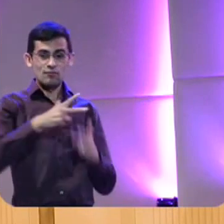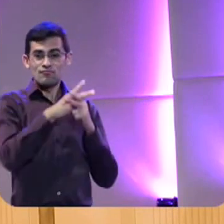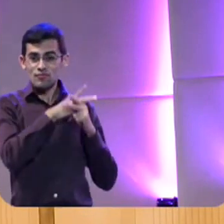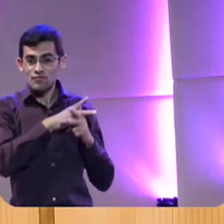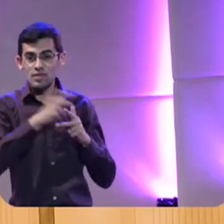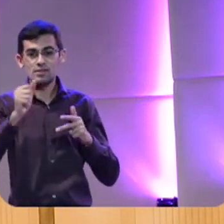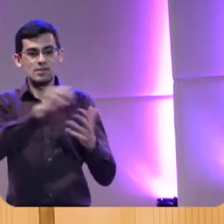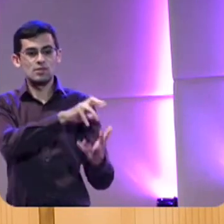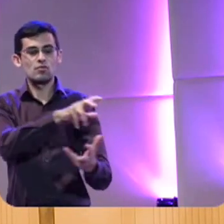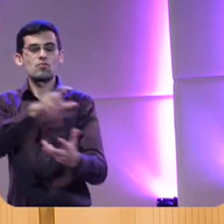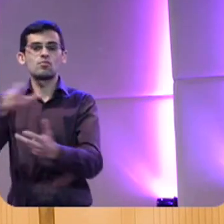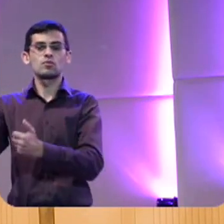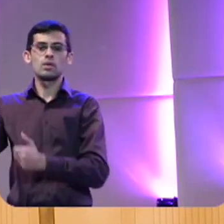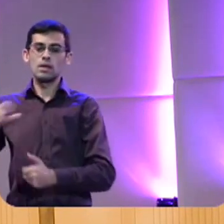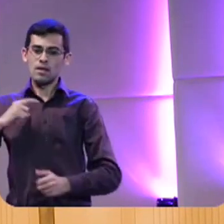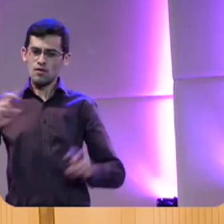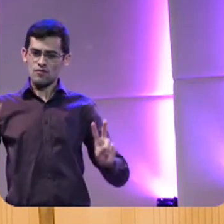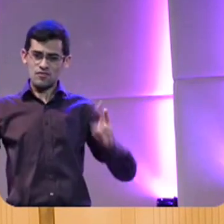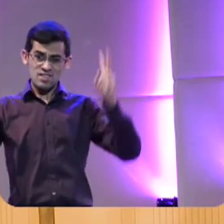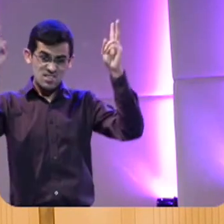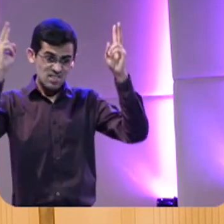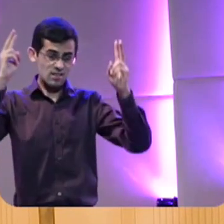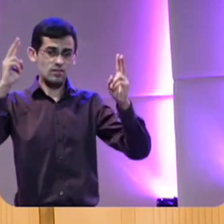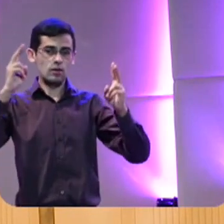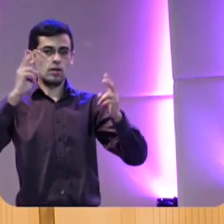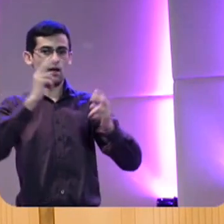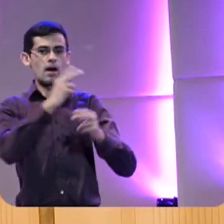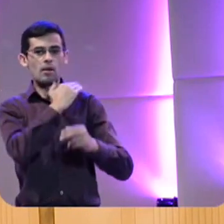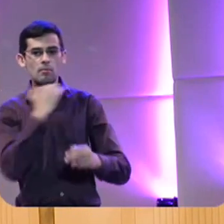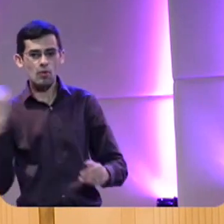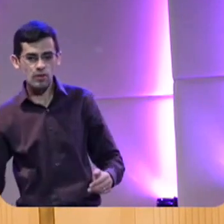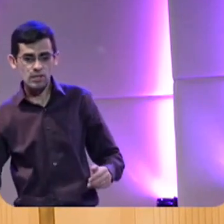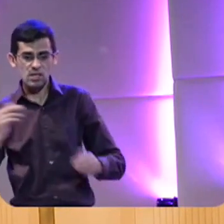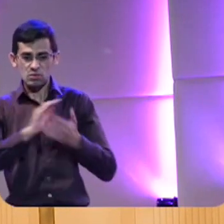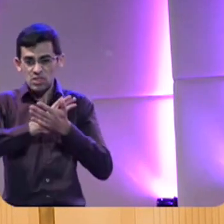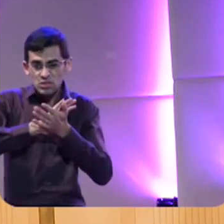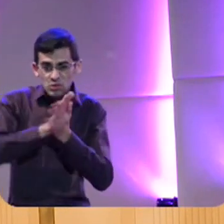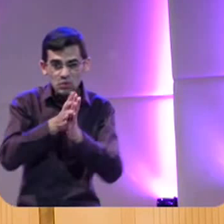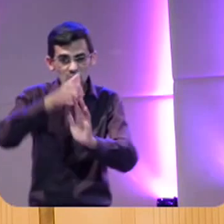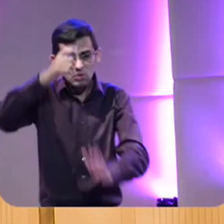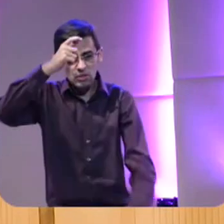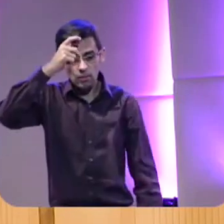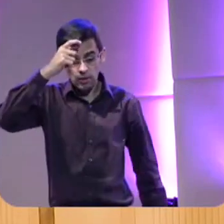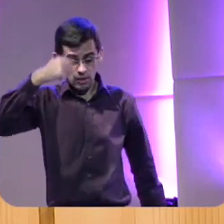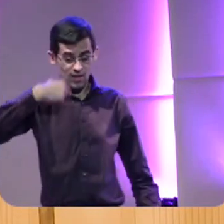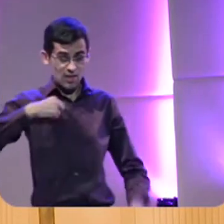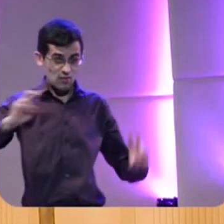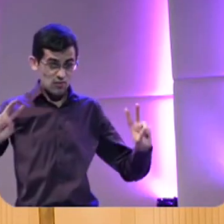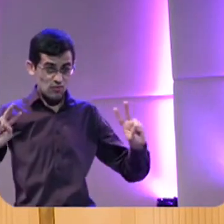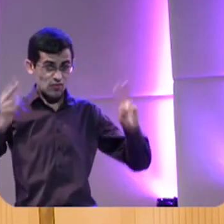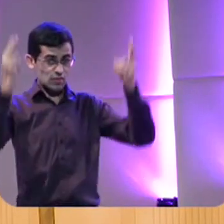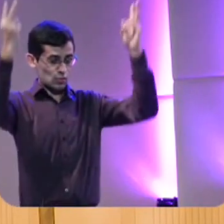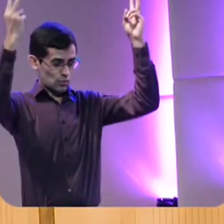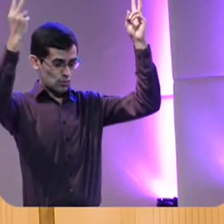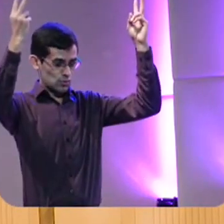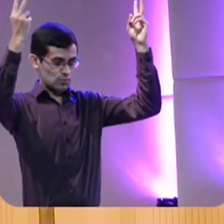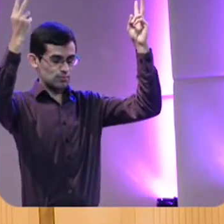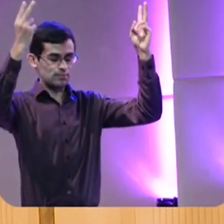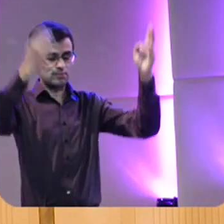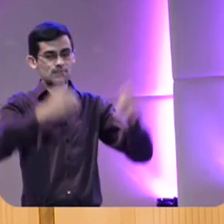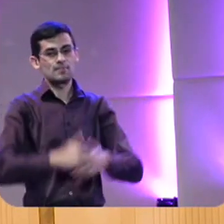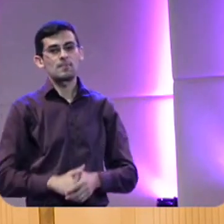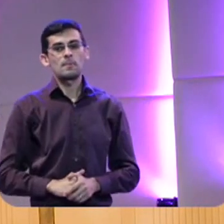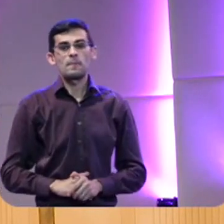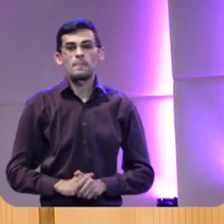o mundo, eu venci a morte, eu venci o diabo, eu sou vitorioso.